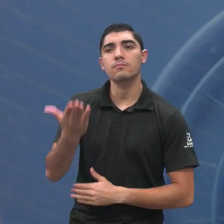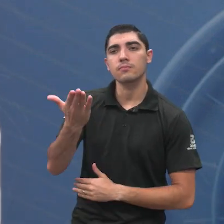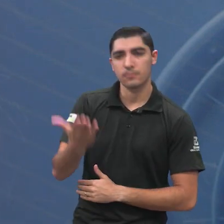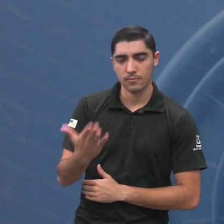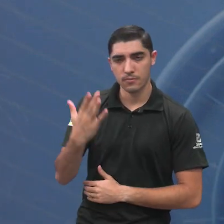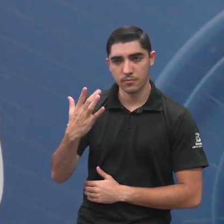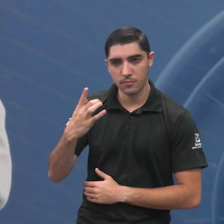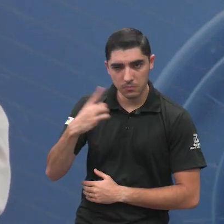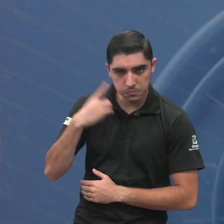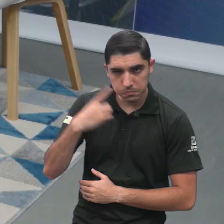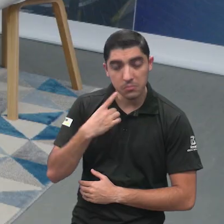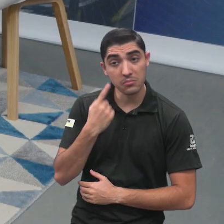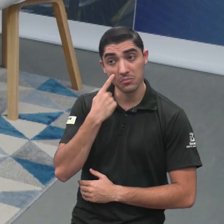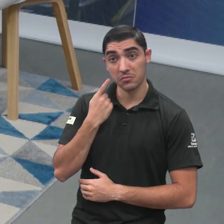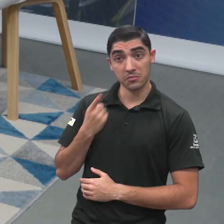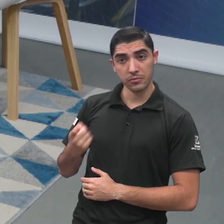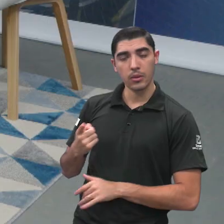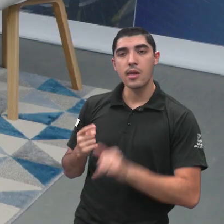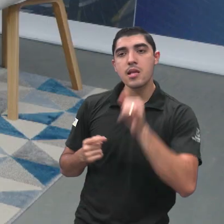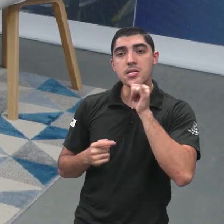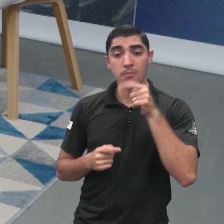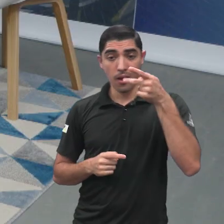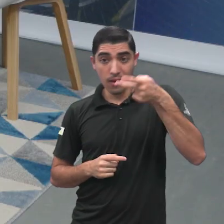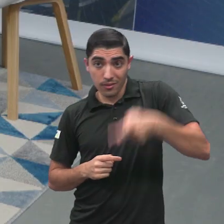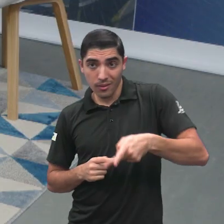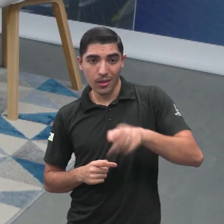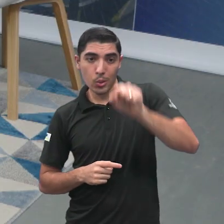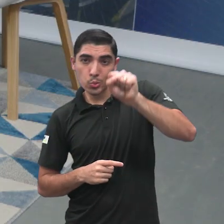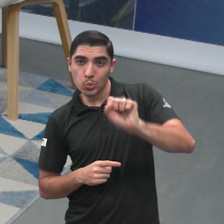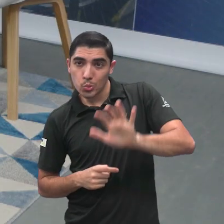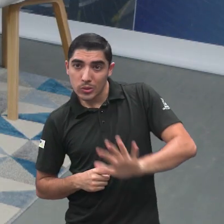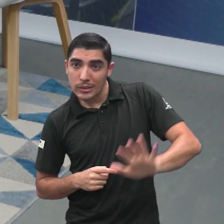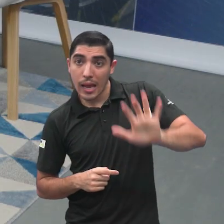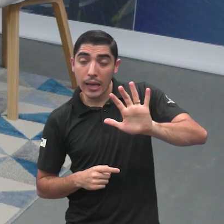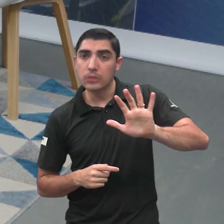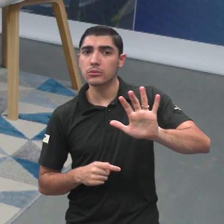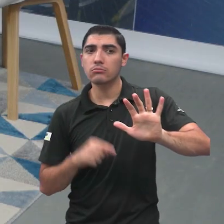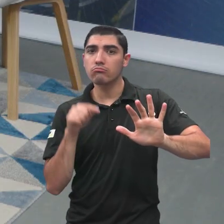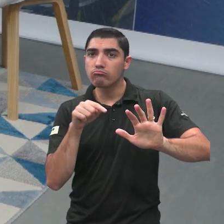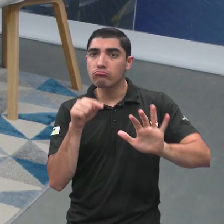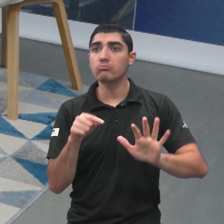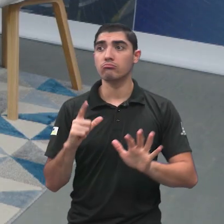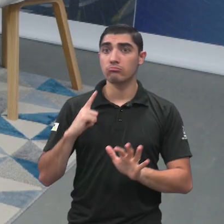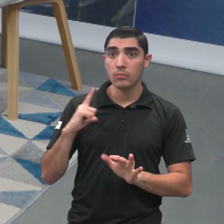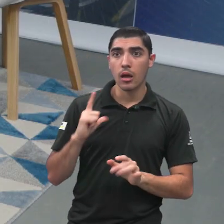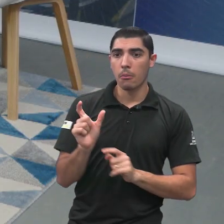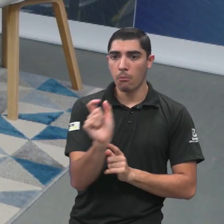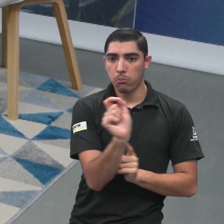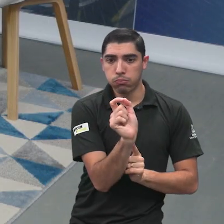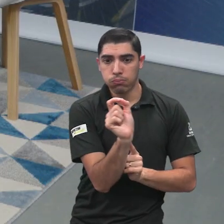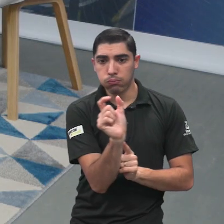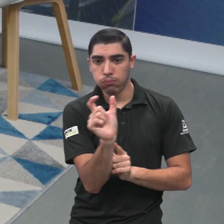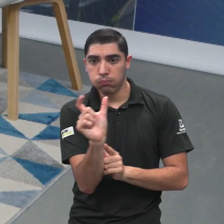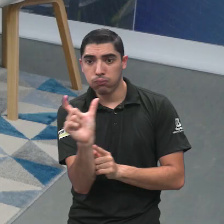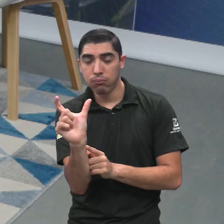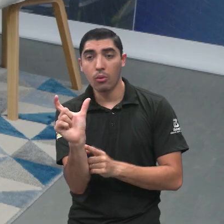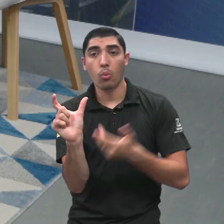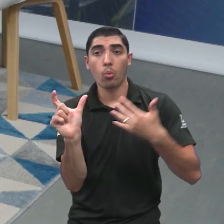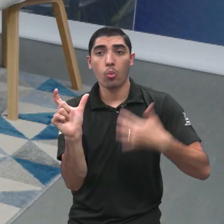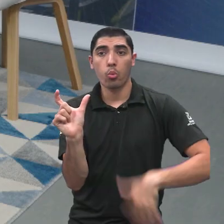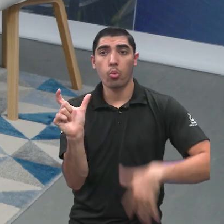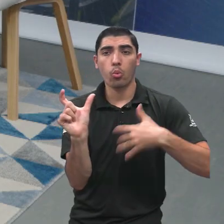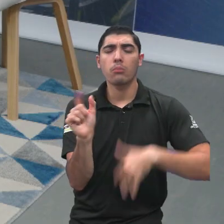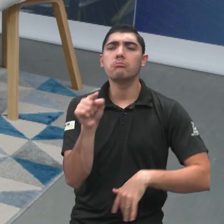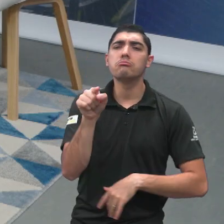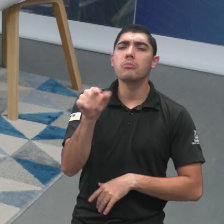situação, né, a gente vê, olha para você ver, nossa região aqui, Sudeste, que vem crescendo esse número,